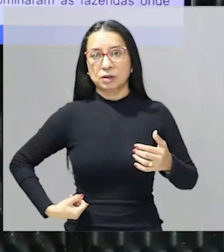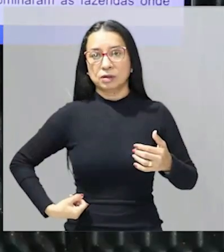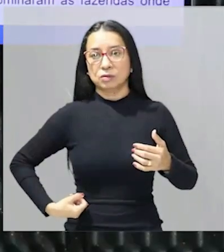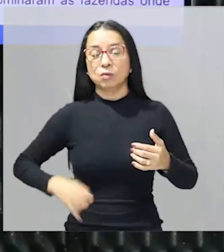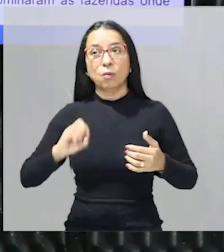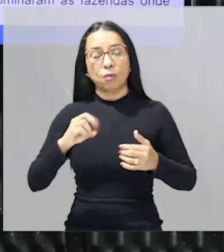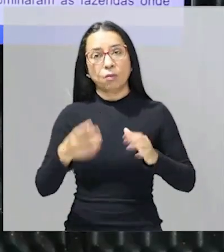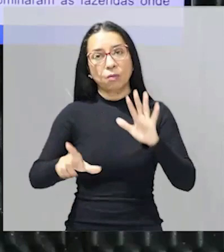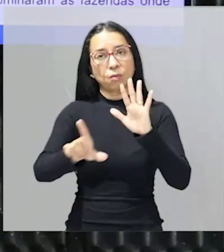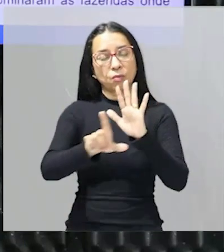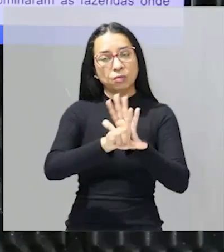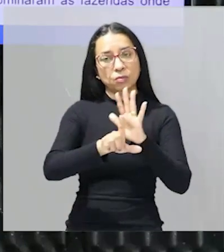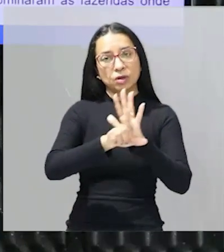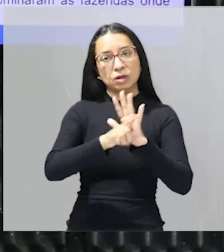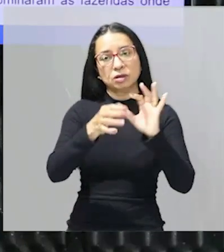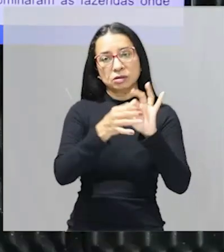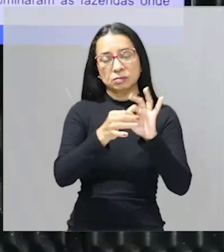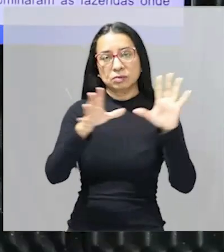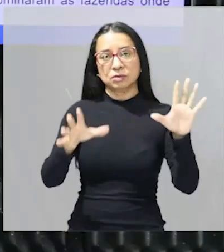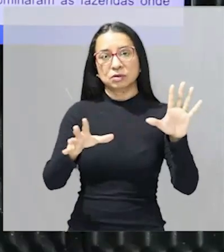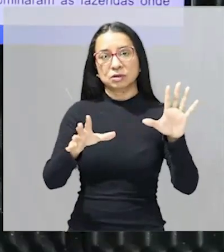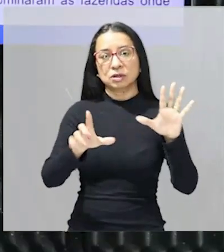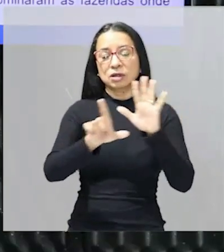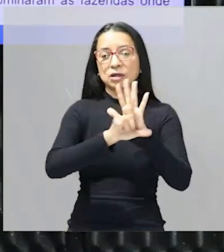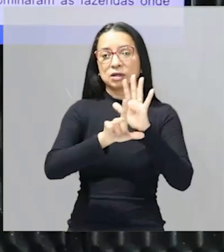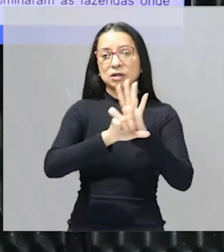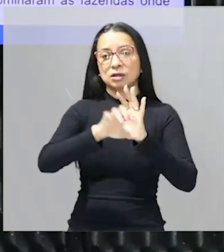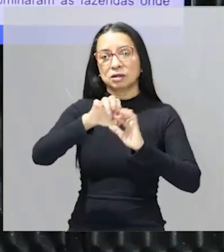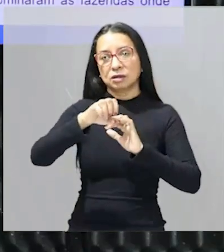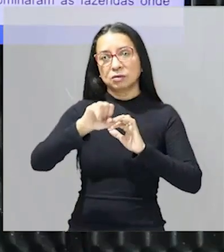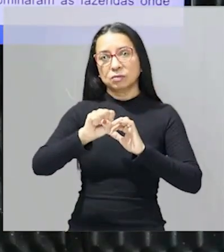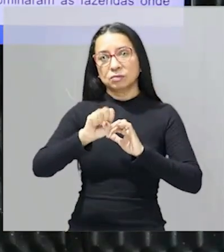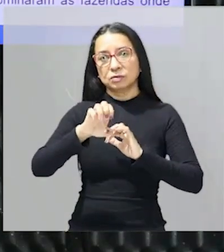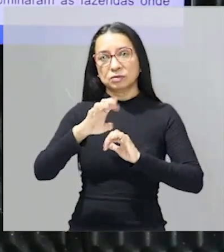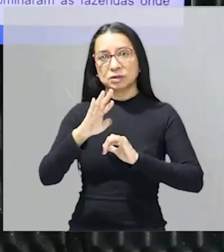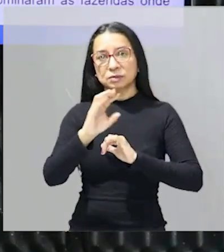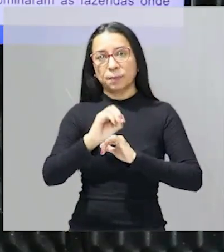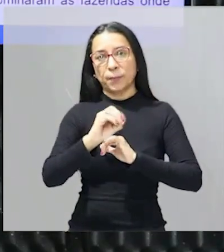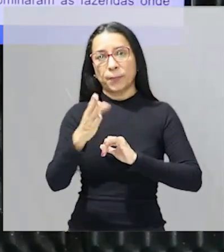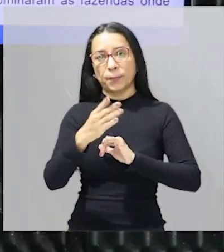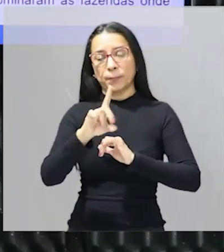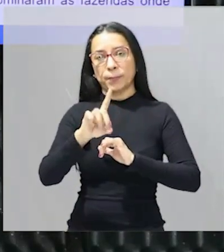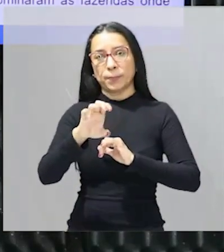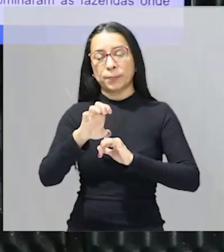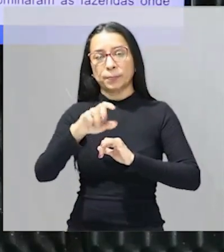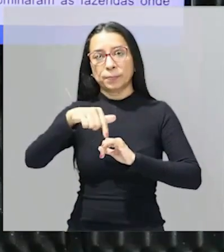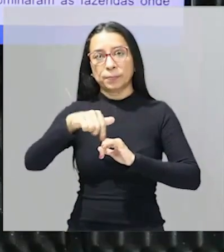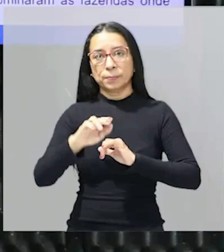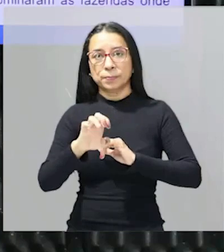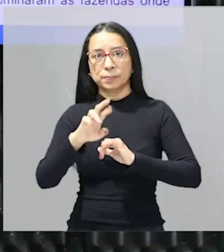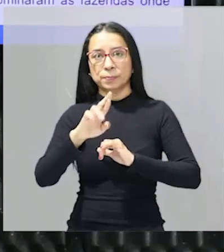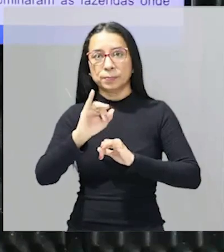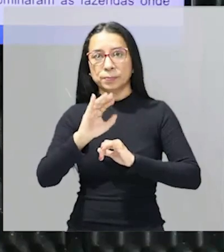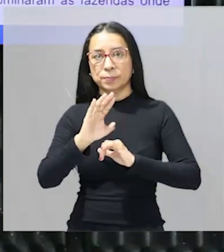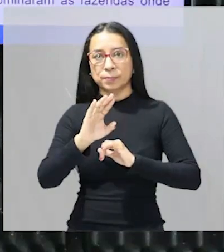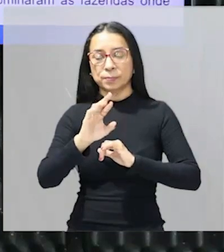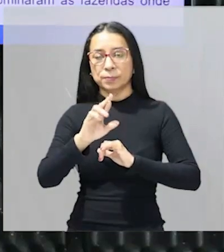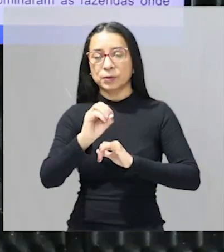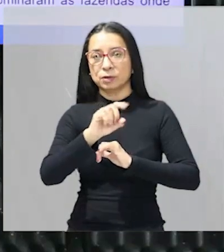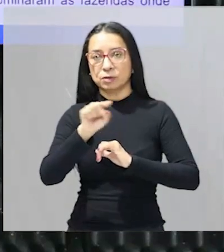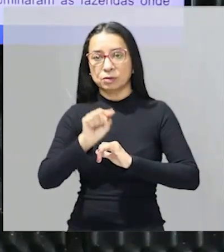por exemplo, a Lei Eusébio de Queiroz, que é uma lei de 1850, a partir dali, o número de escravos diminui no